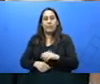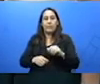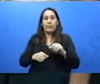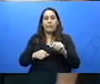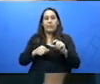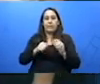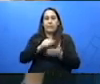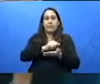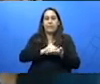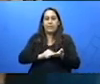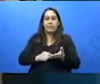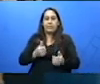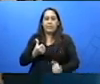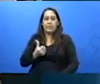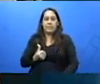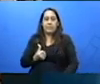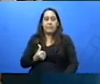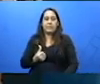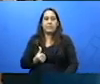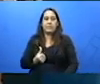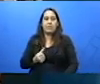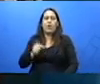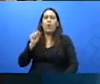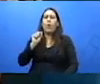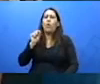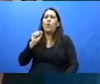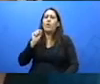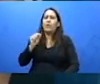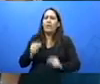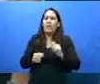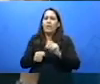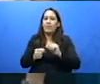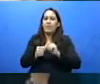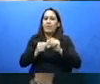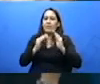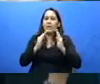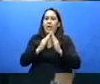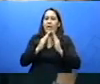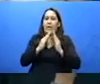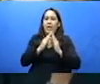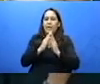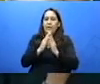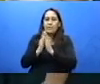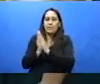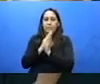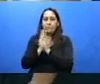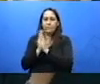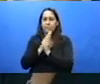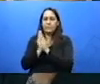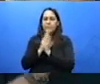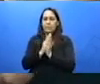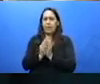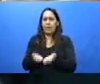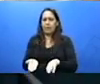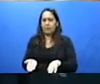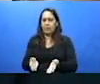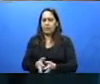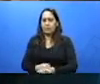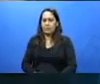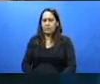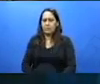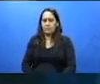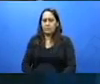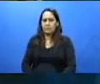6. Do que era feita a casa das bonecas de Blandina e de sua irmã? Do que